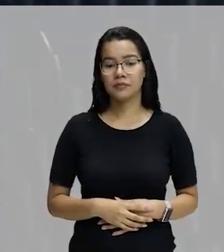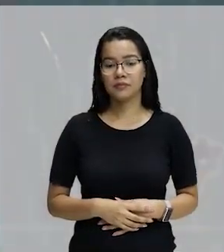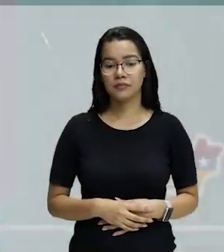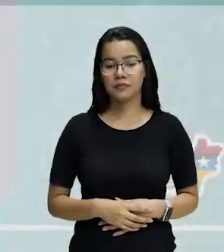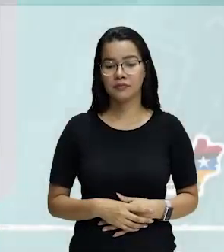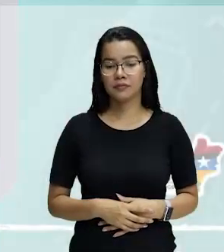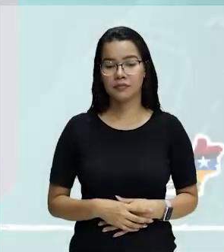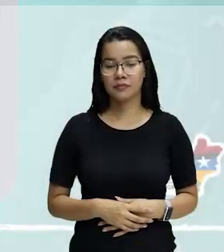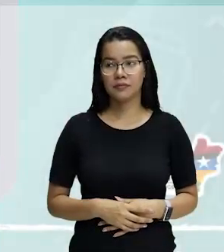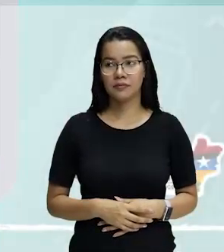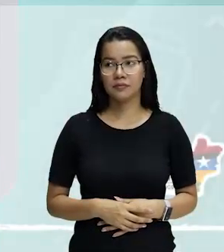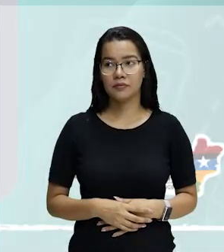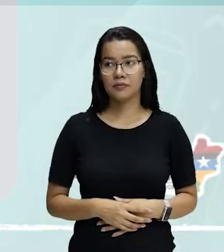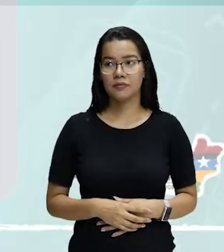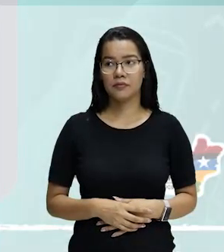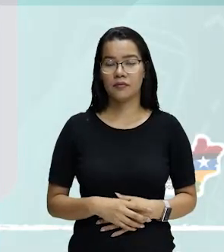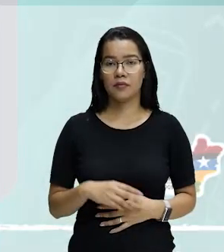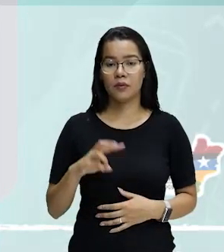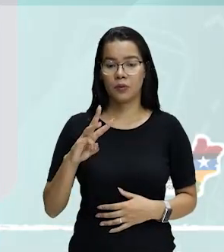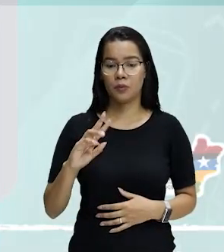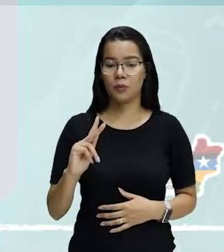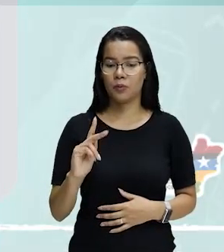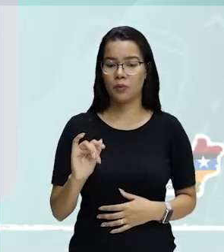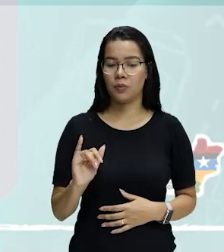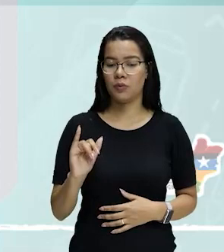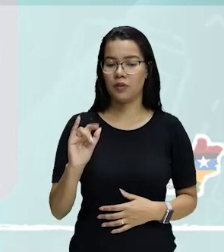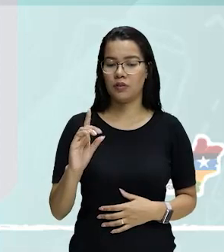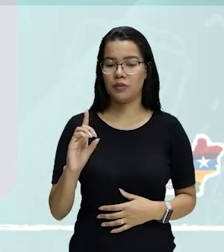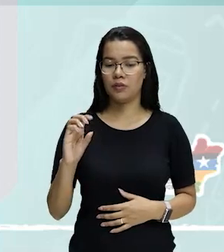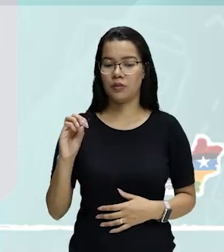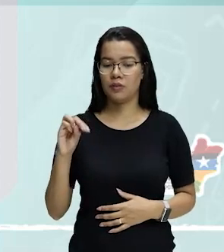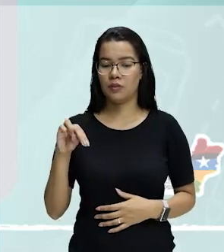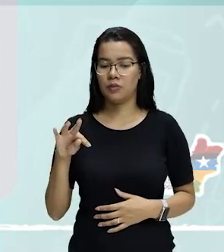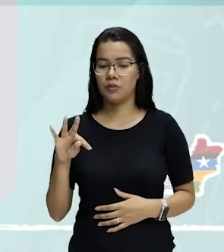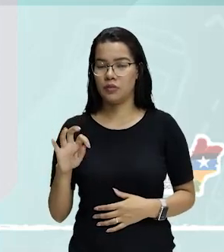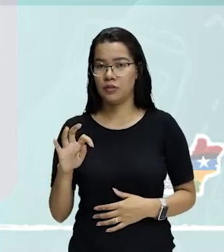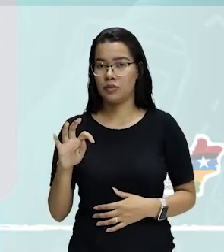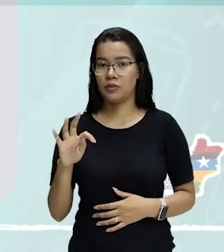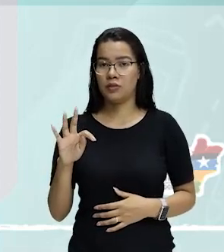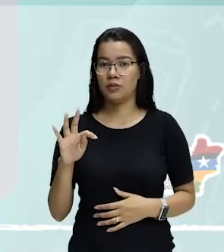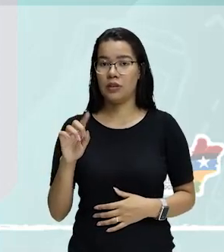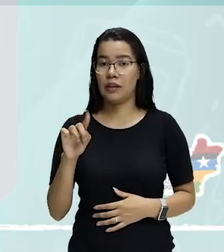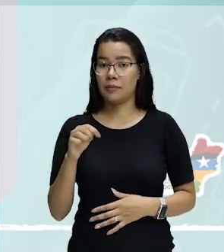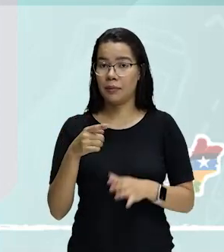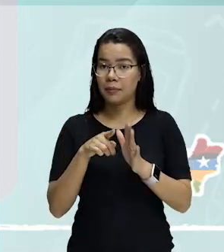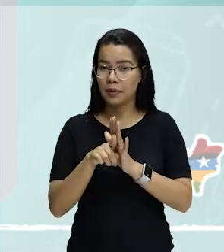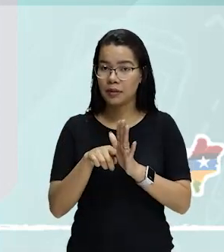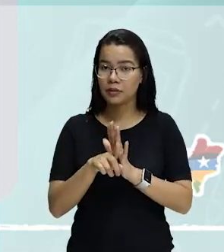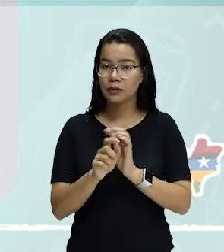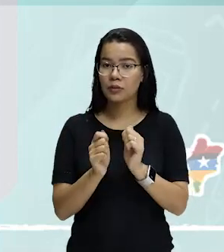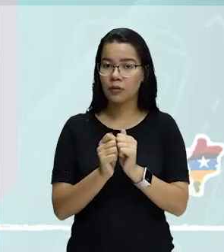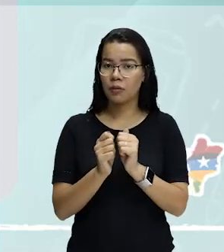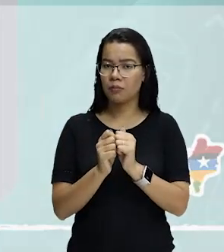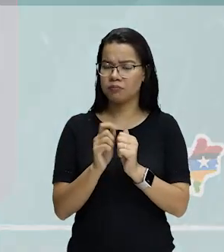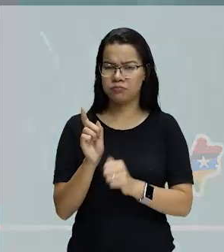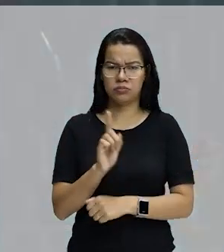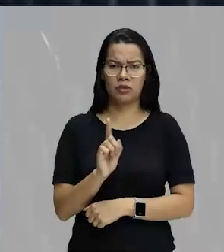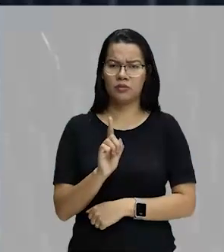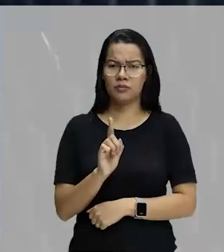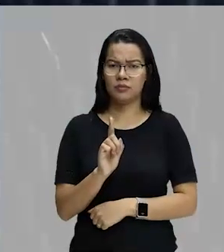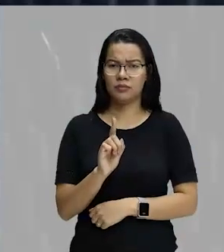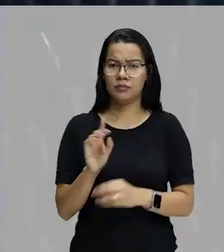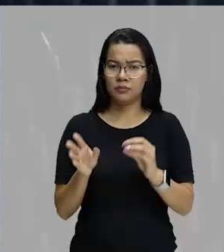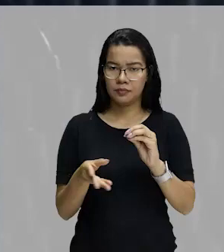bom? Why don't é uma pergunta por quê com a negação acrescida. E normalmente